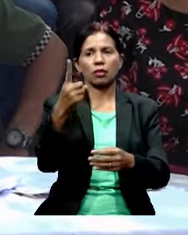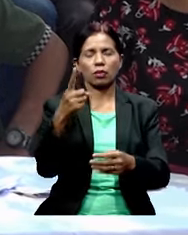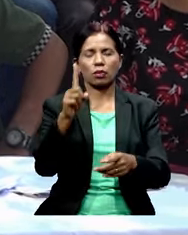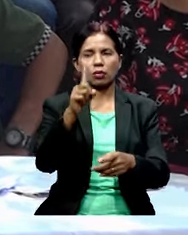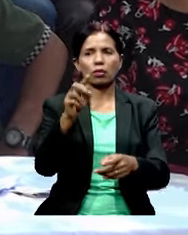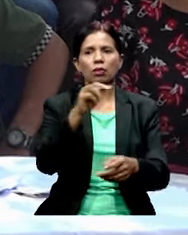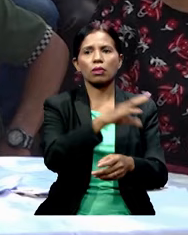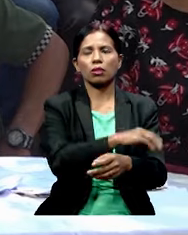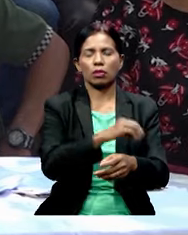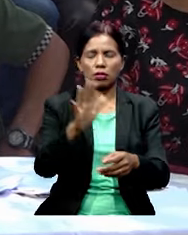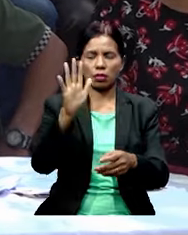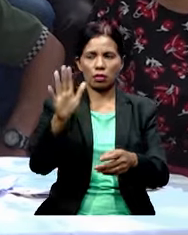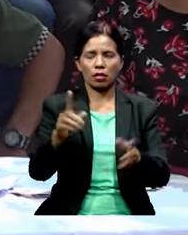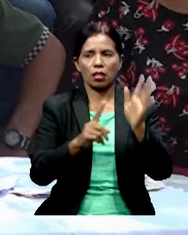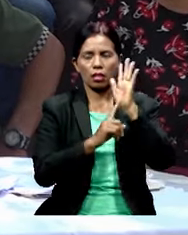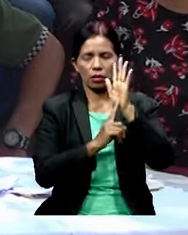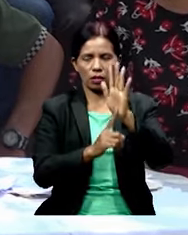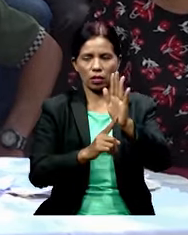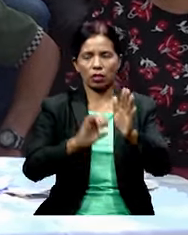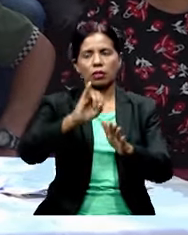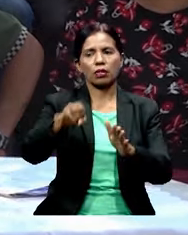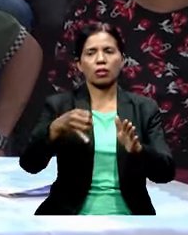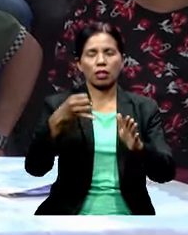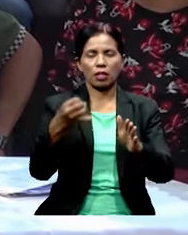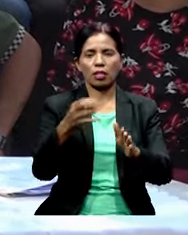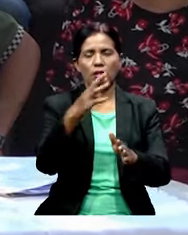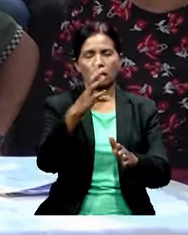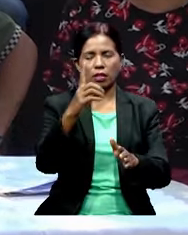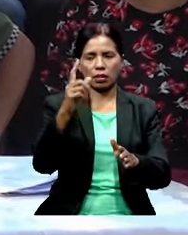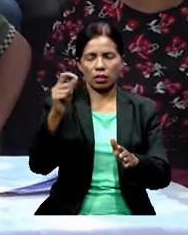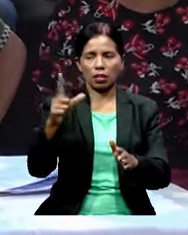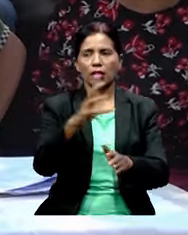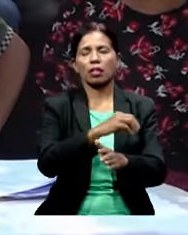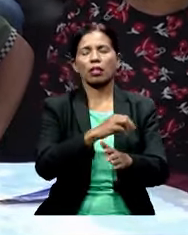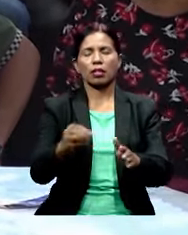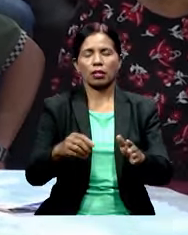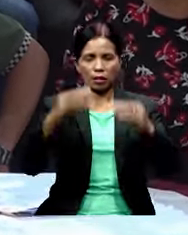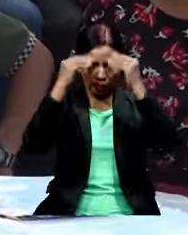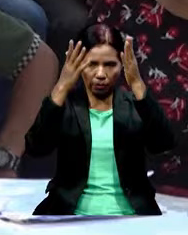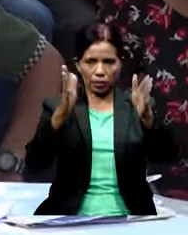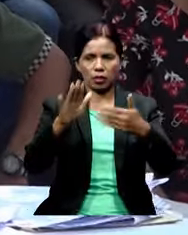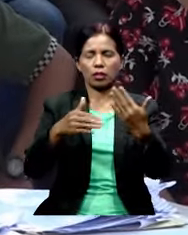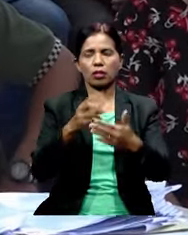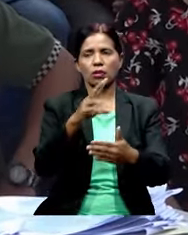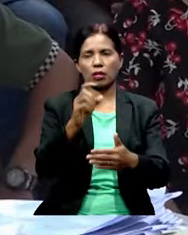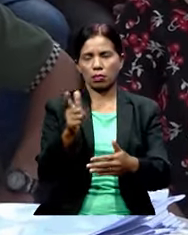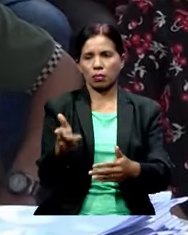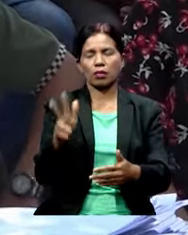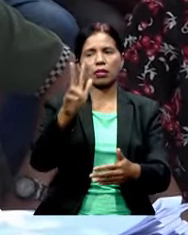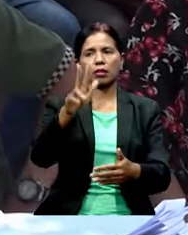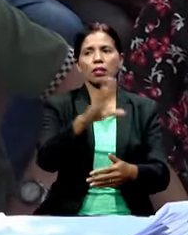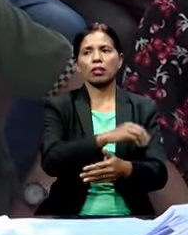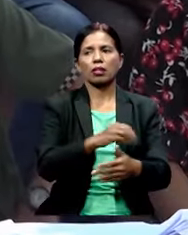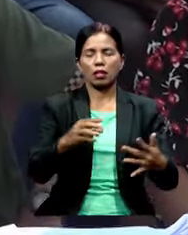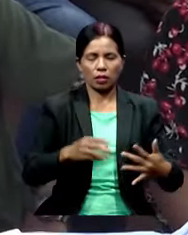nebe promulgado no publicado ia Jornal da República, vincula ona professores contratados 2023 ia ingresso